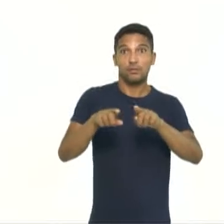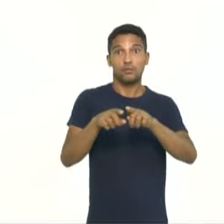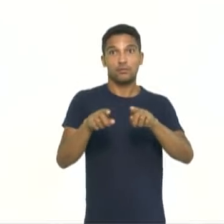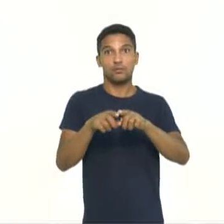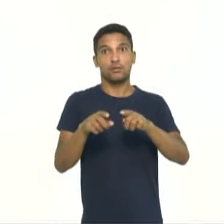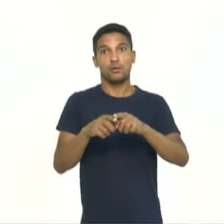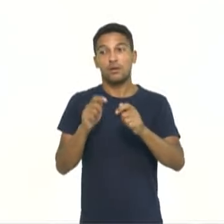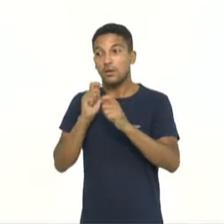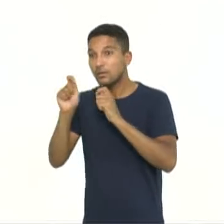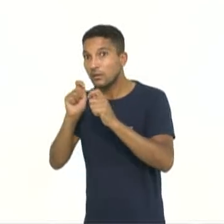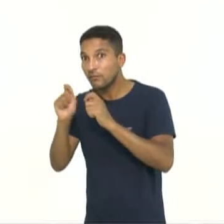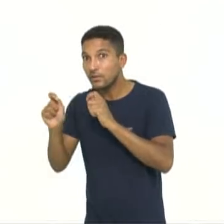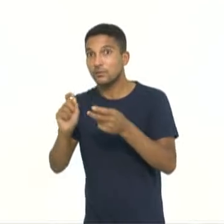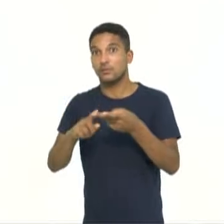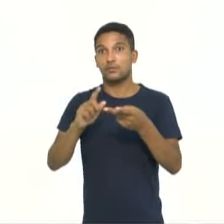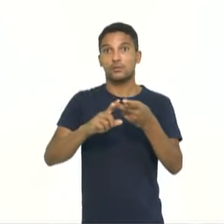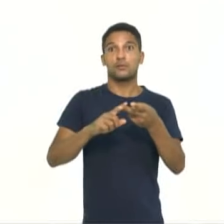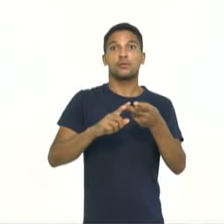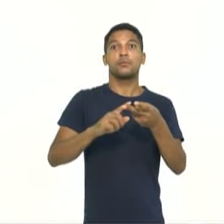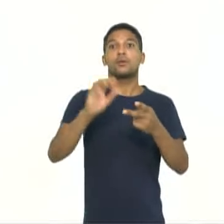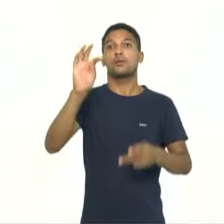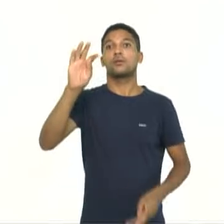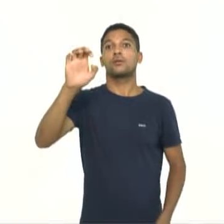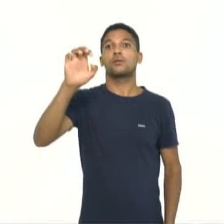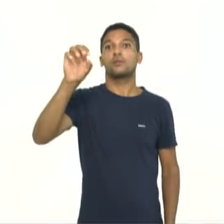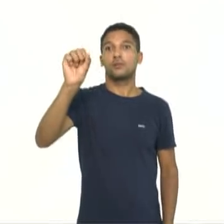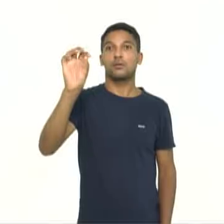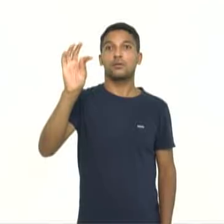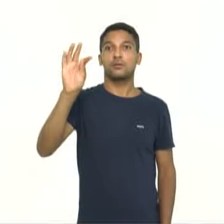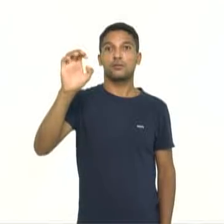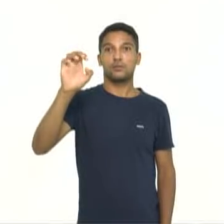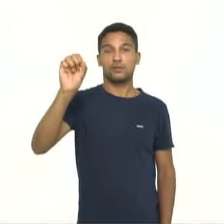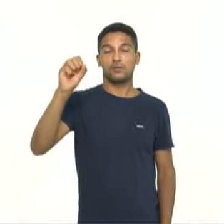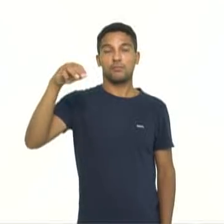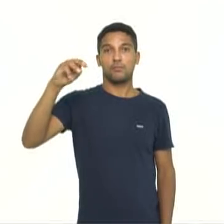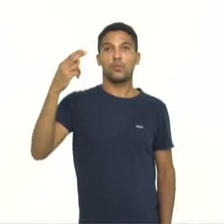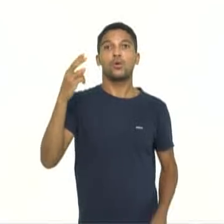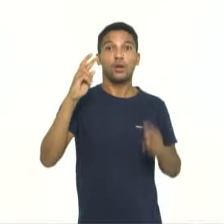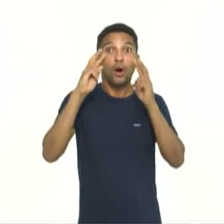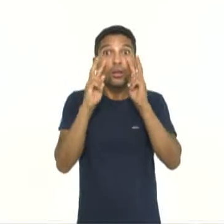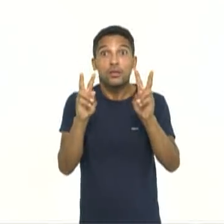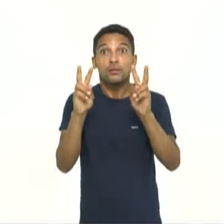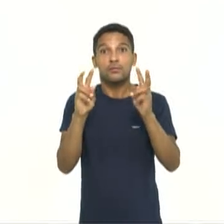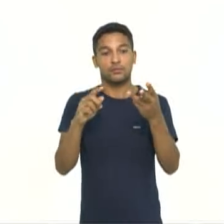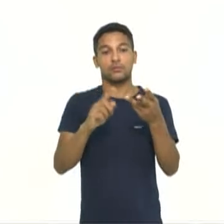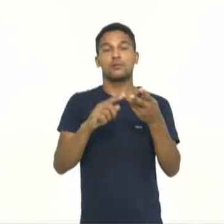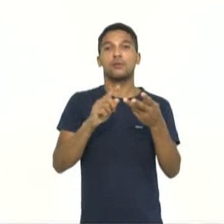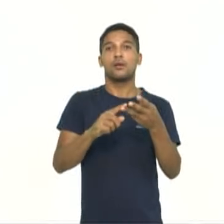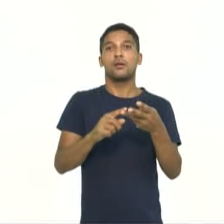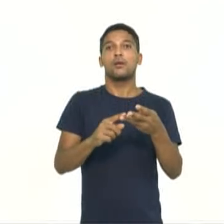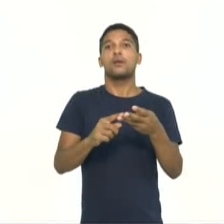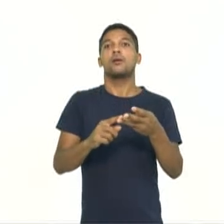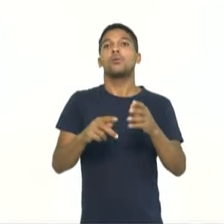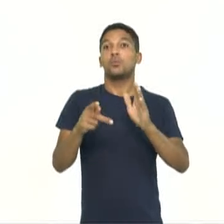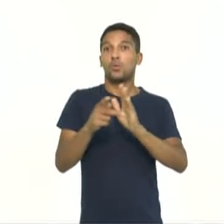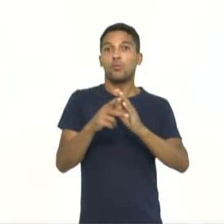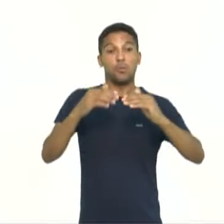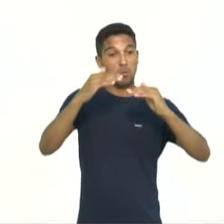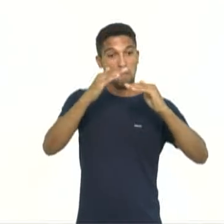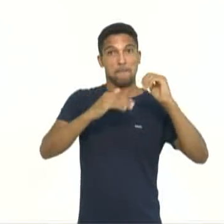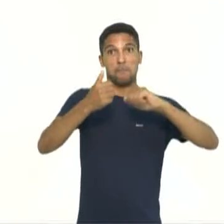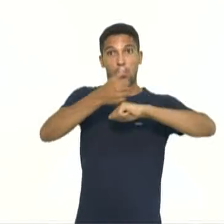testemunhas, especialistas, etc., documentos reunidos, entre outros. Por esse motivo, também disse